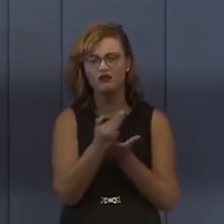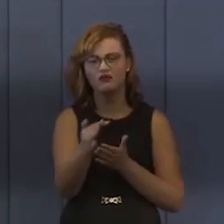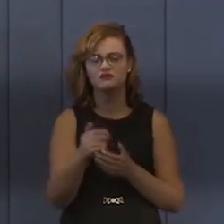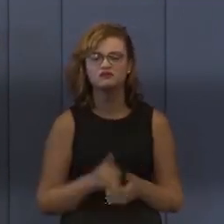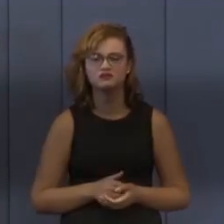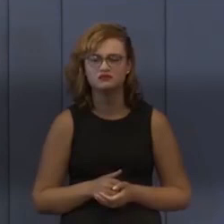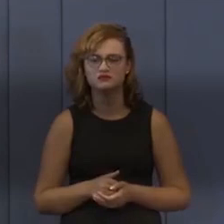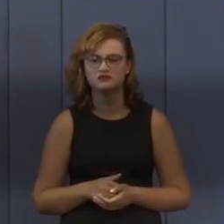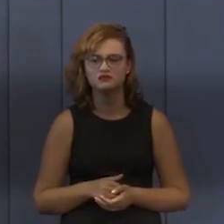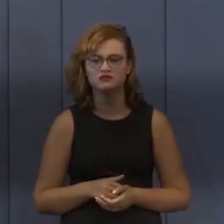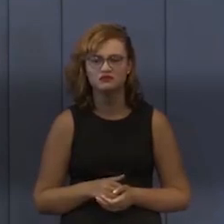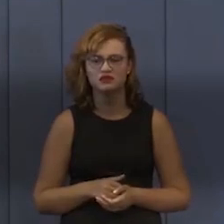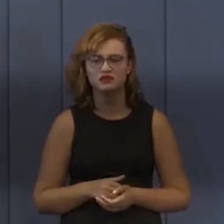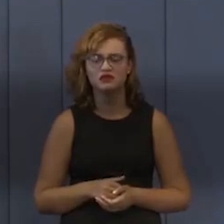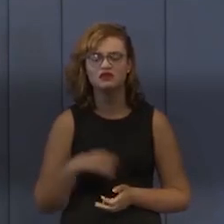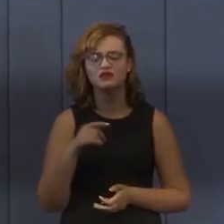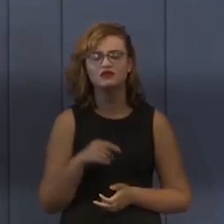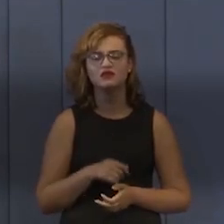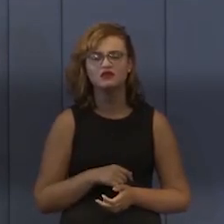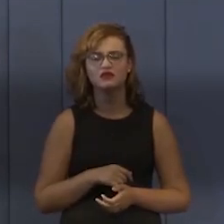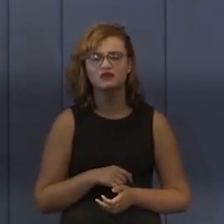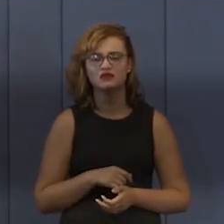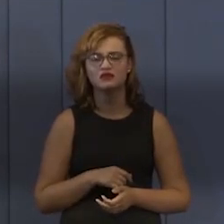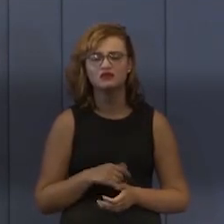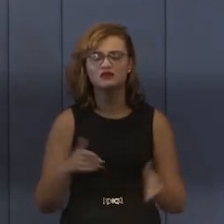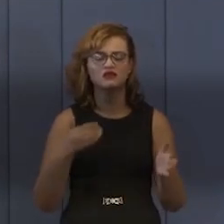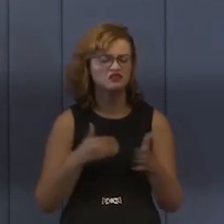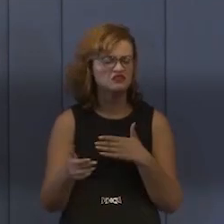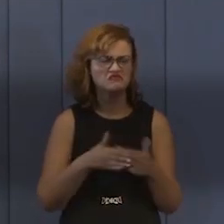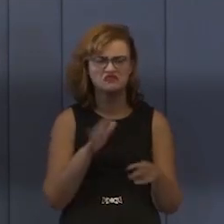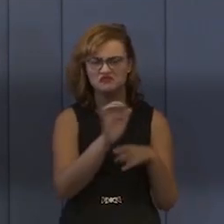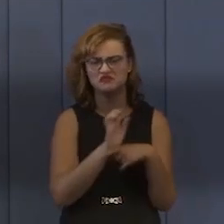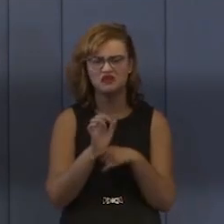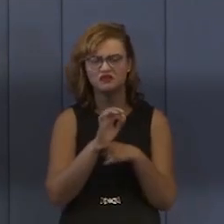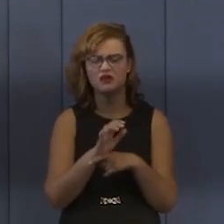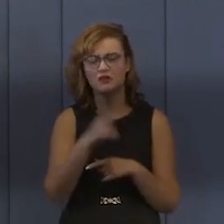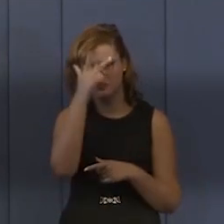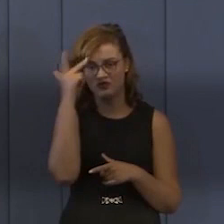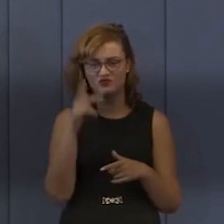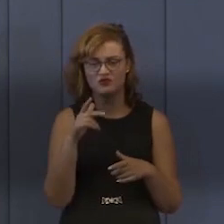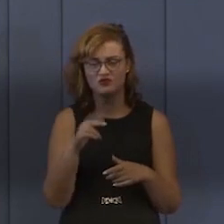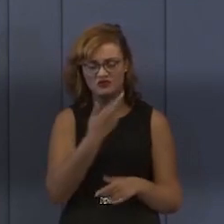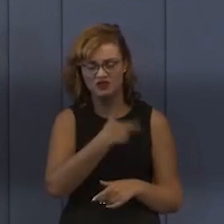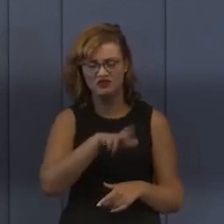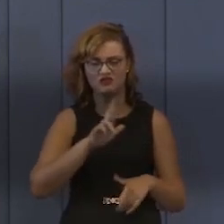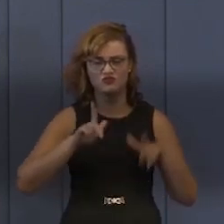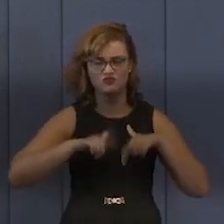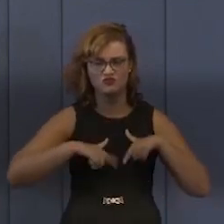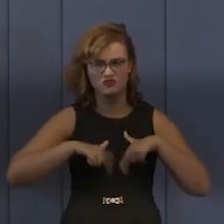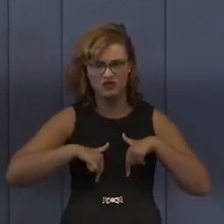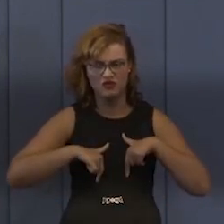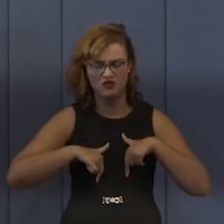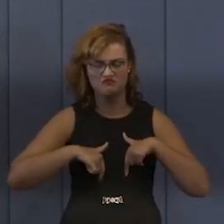capacidade que a gente tem de ser leal uns aos outros. Esse é o conceito de nacionalismo, independente do Estado. Para